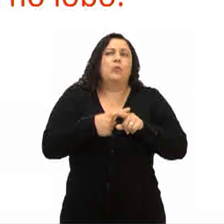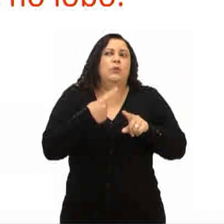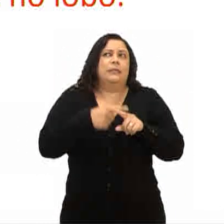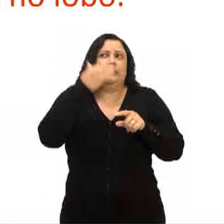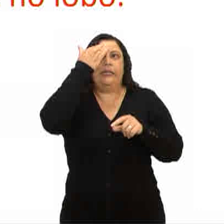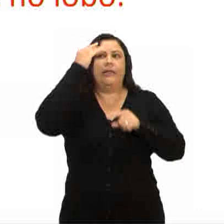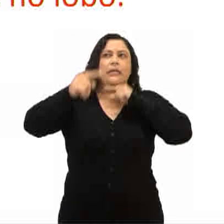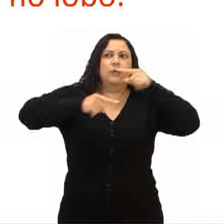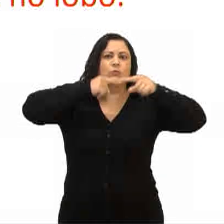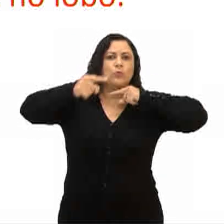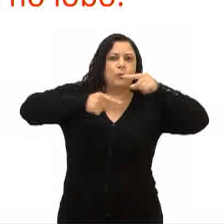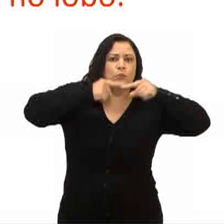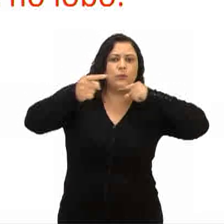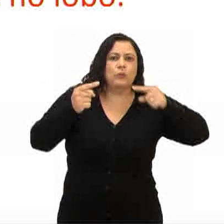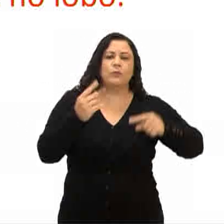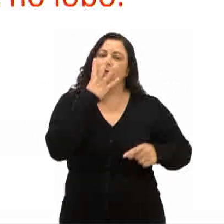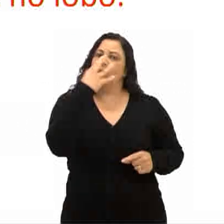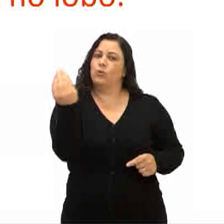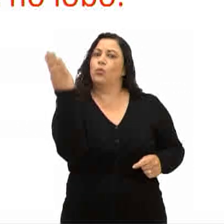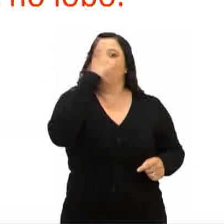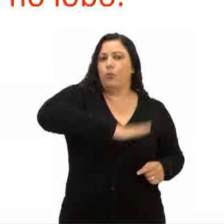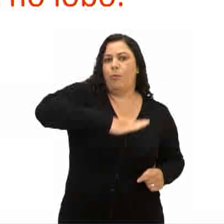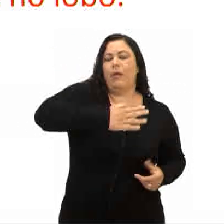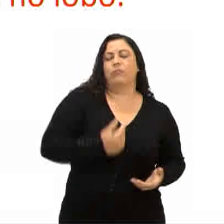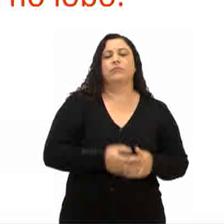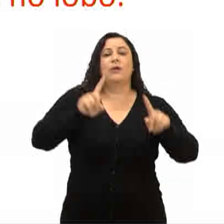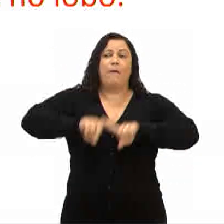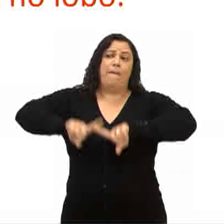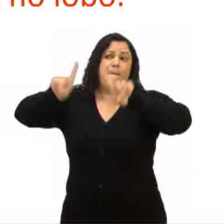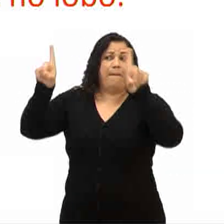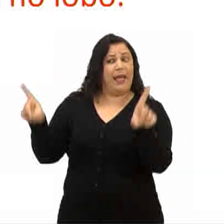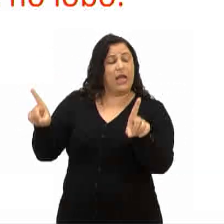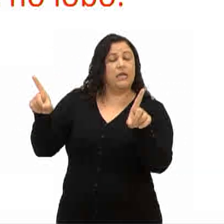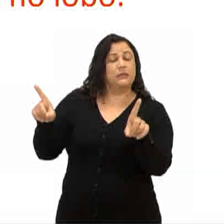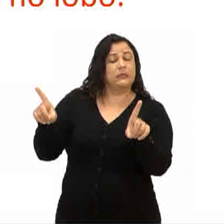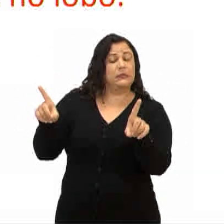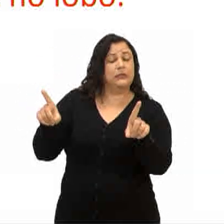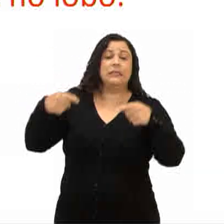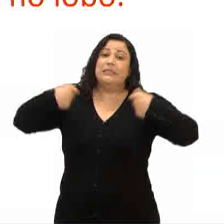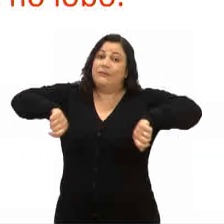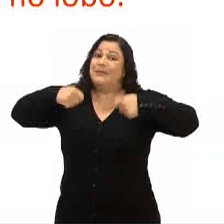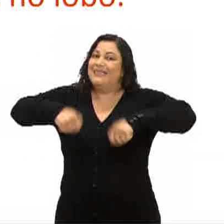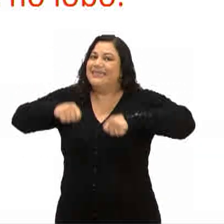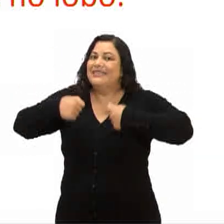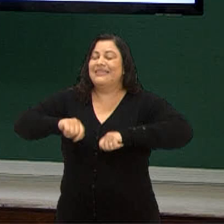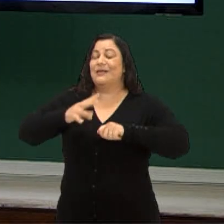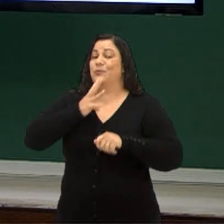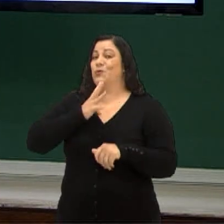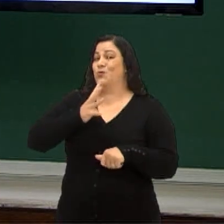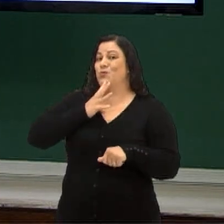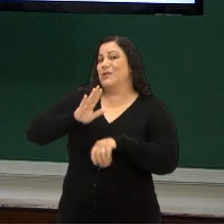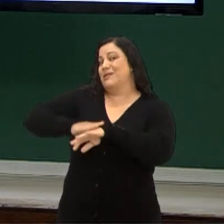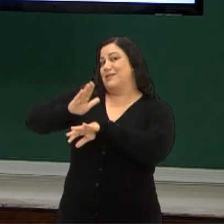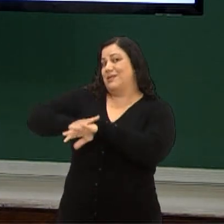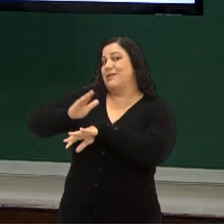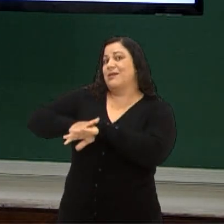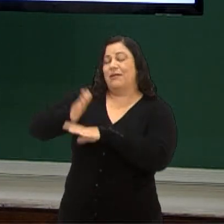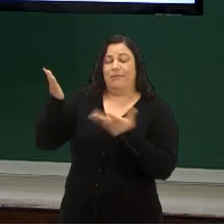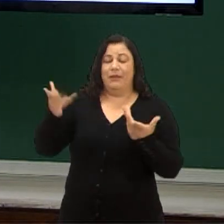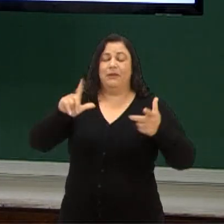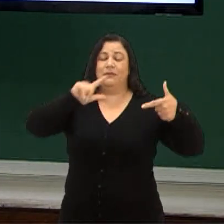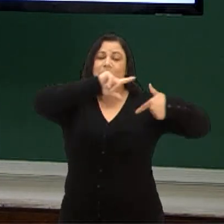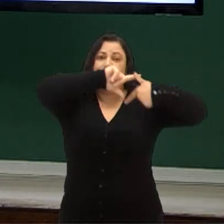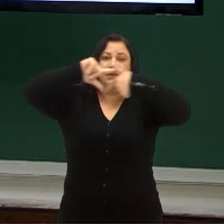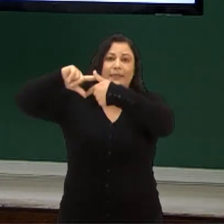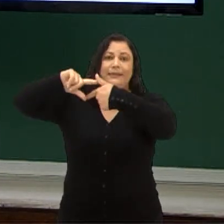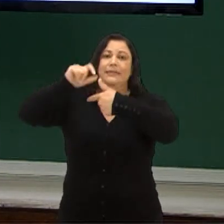né? Portanto, o mas destaca um contexto fora do que é dito. Precisamos de um conhecimento de mundo para entender a tirinha. Né?